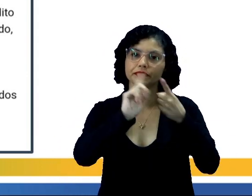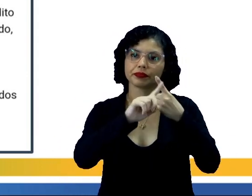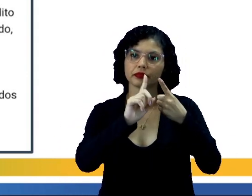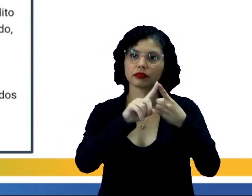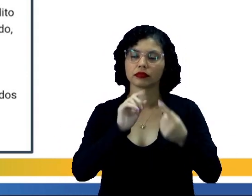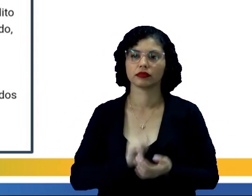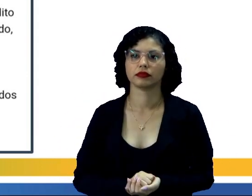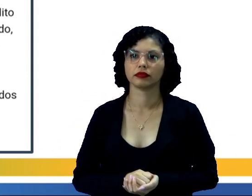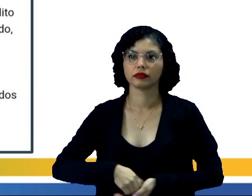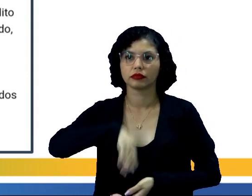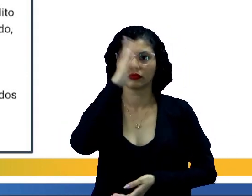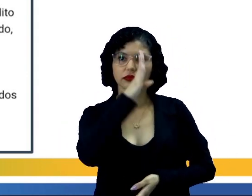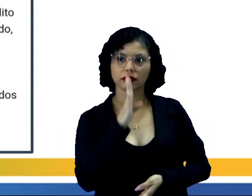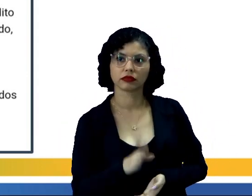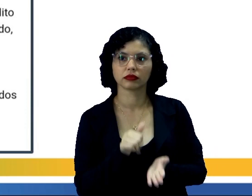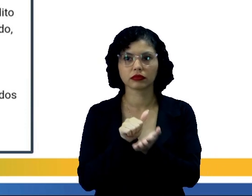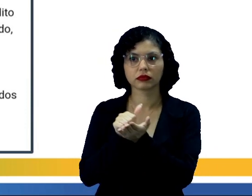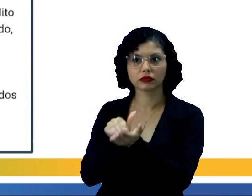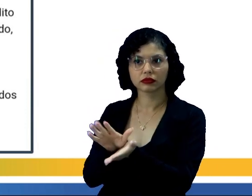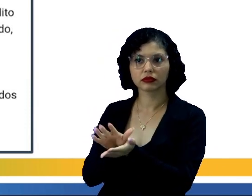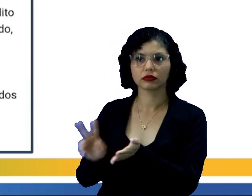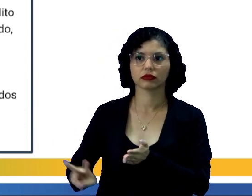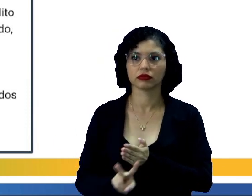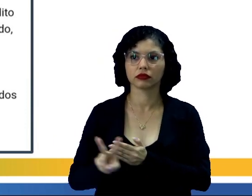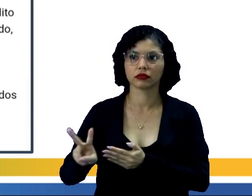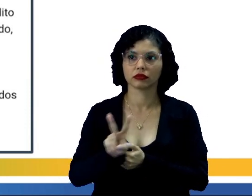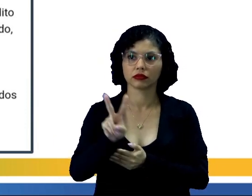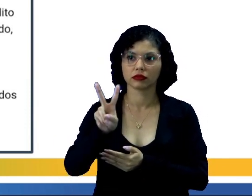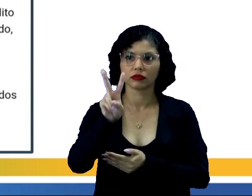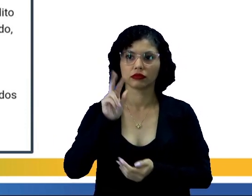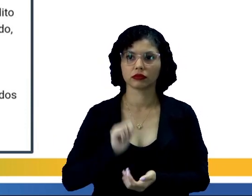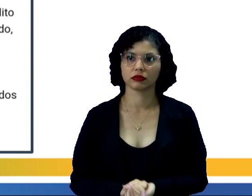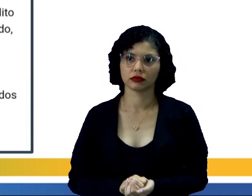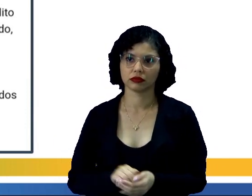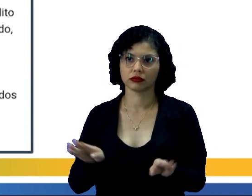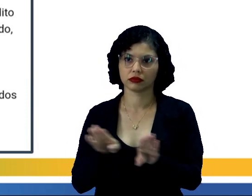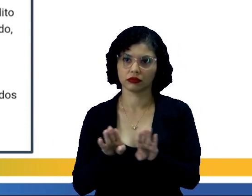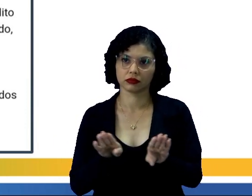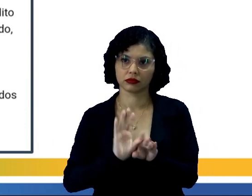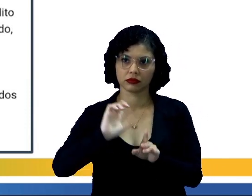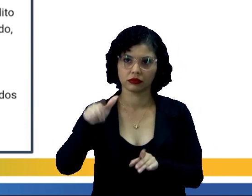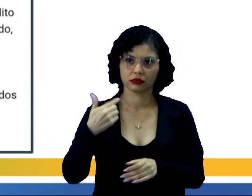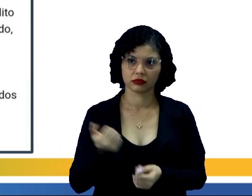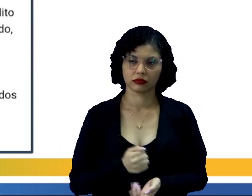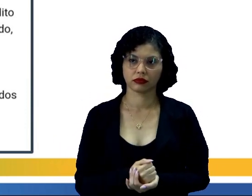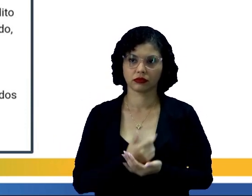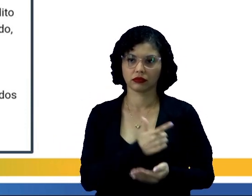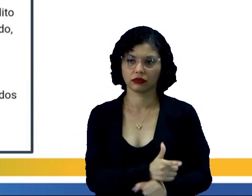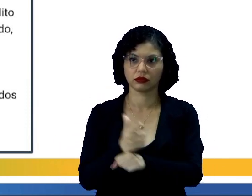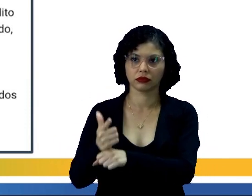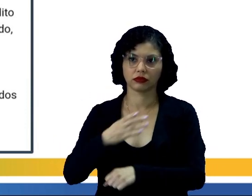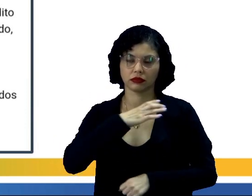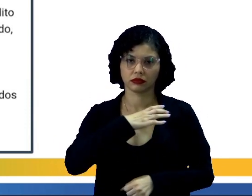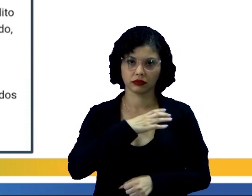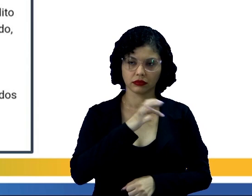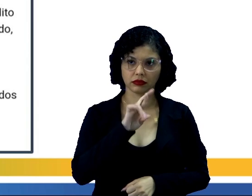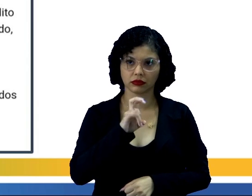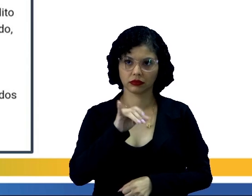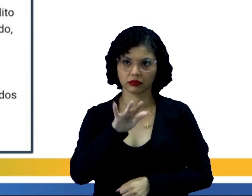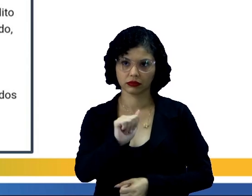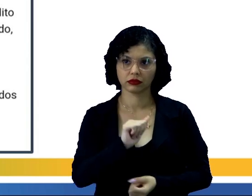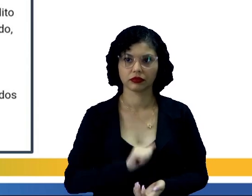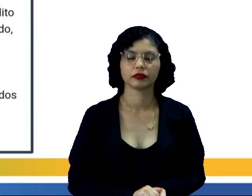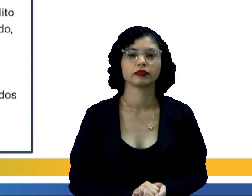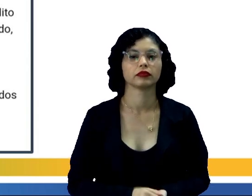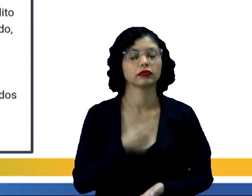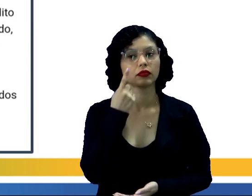primeira, vamos ler juntos. Brasileiros expulsam venezuelanos após assalto em cidade de